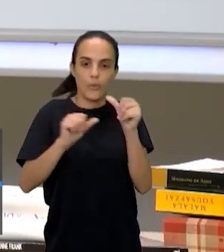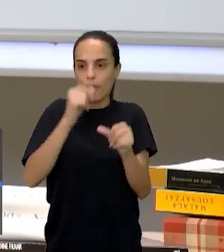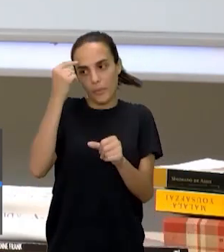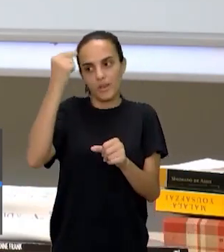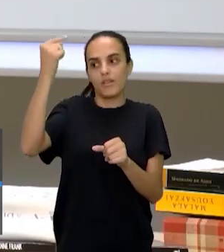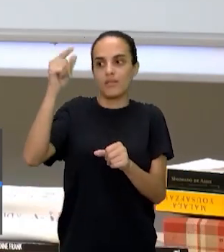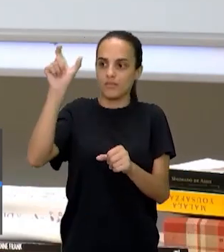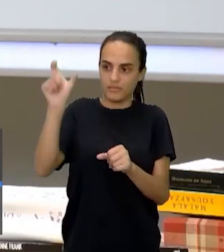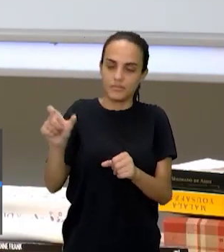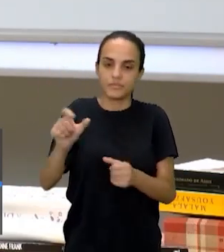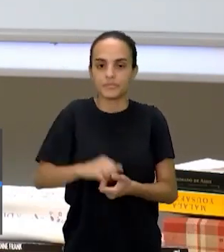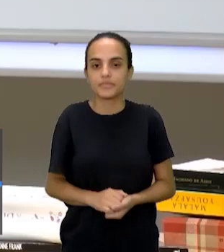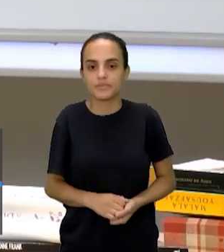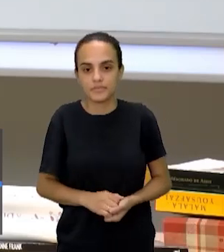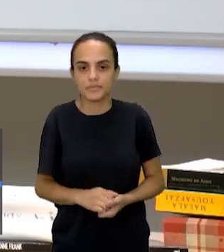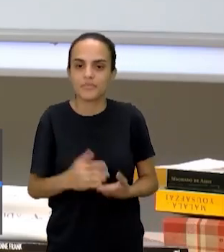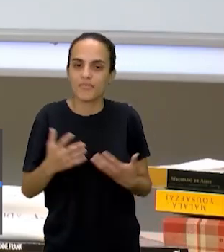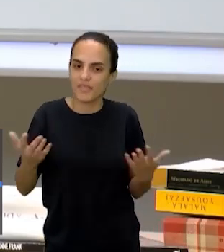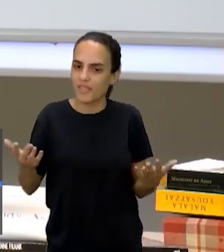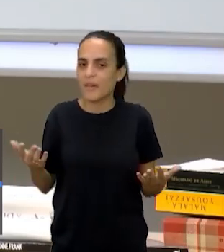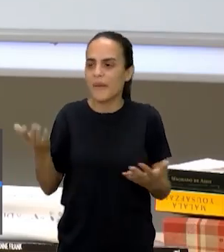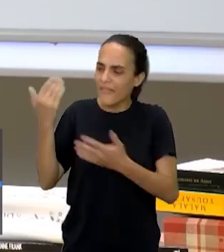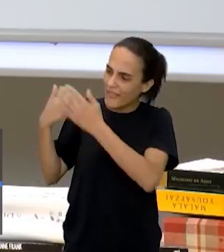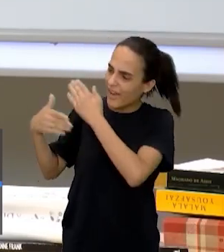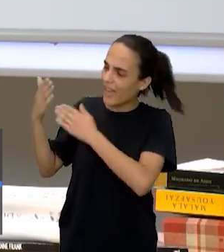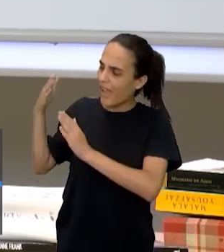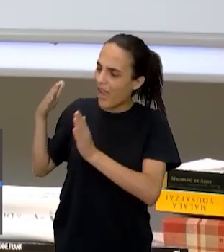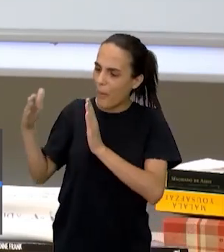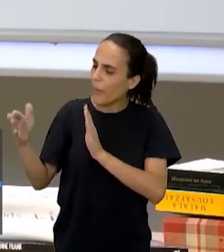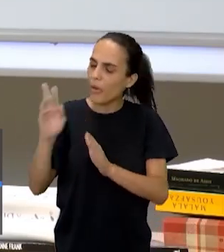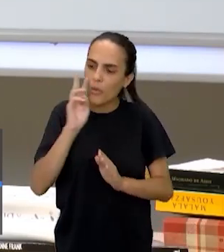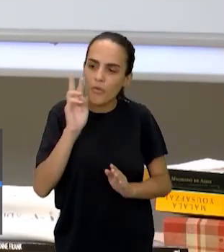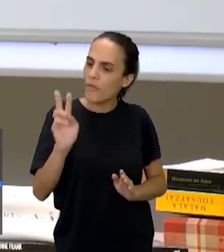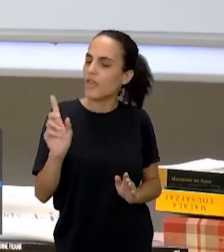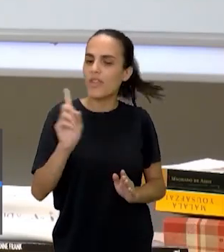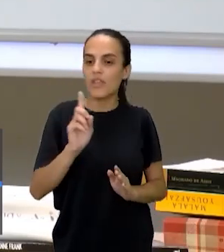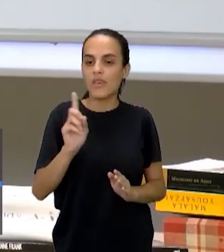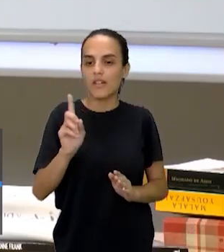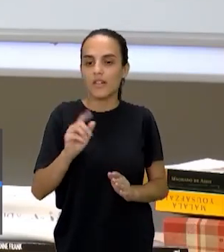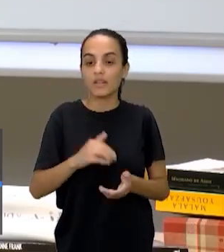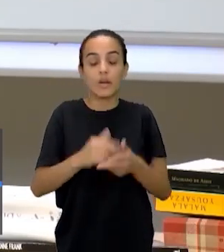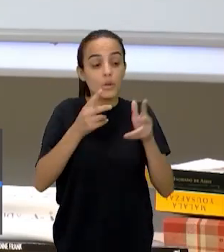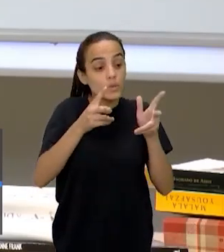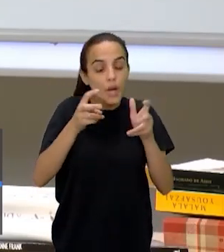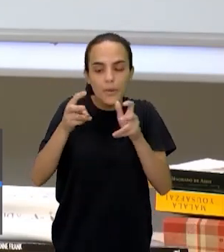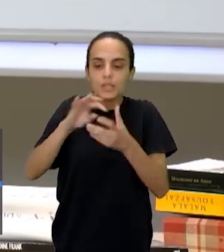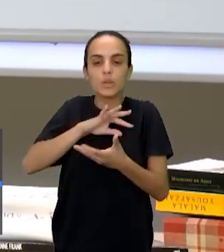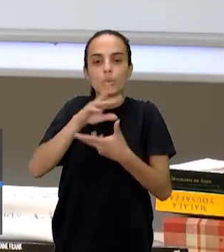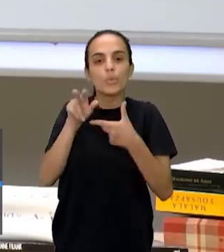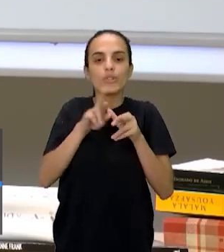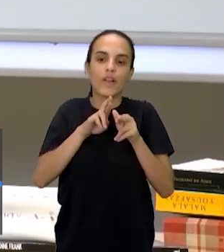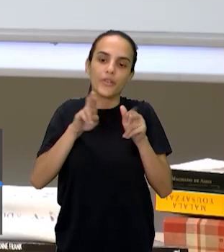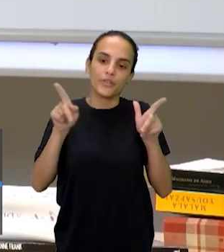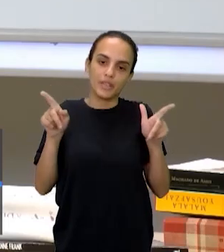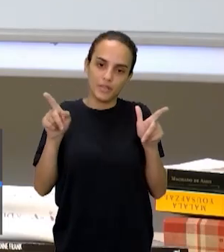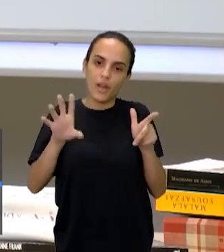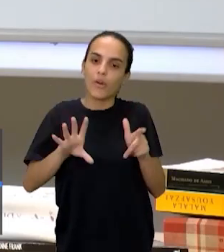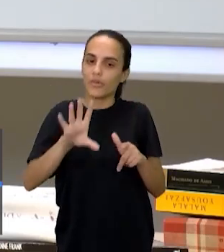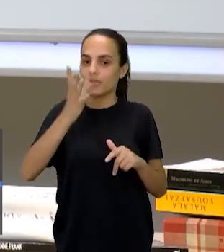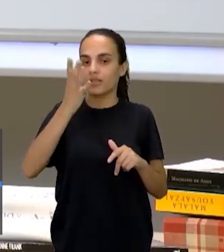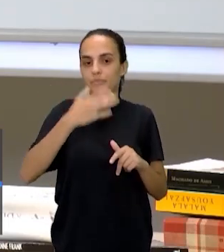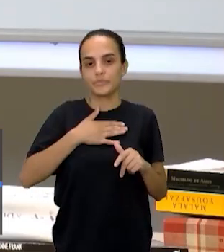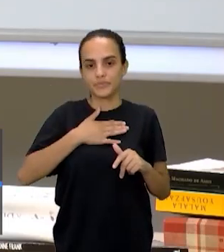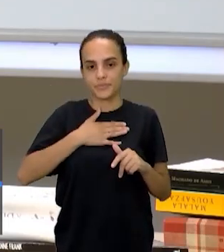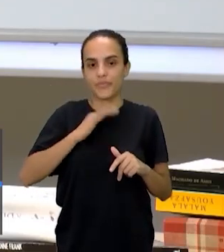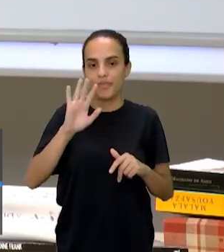Você pega e fala, nossa, mas eu não vi assim naquela época. Porque você está diferente, sua percepção de mundo está diferente. Isso aconteceu comigo.